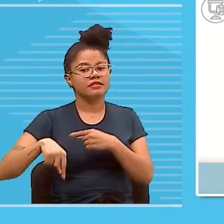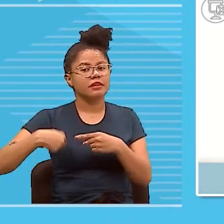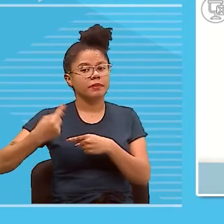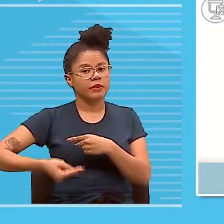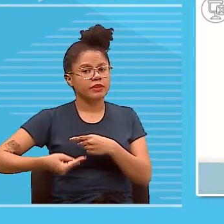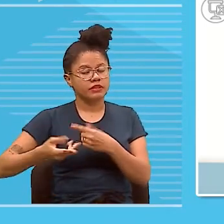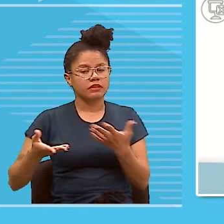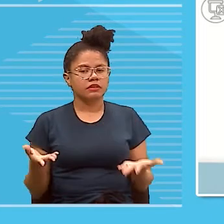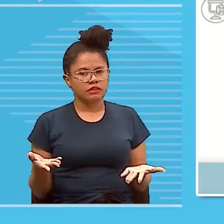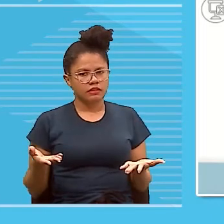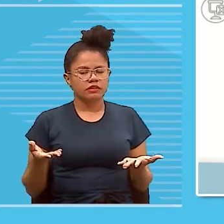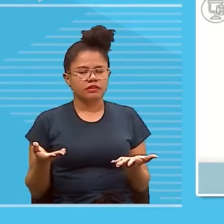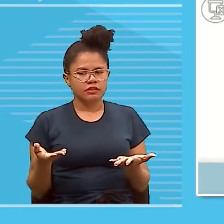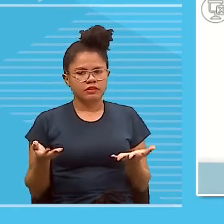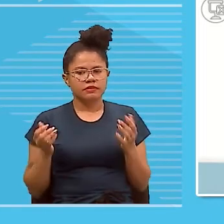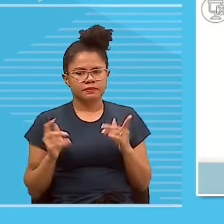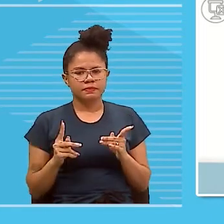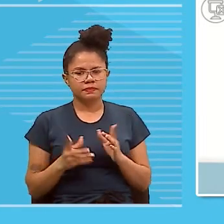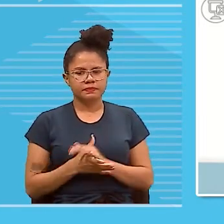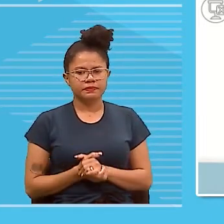é o que vem depois tá